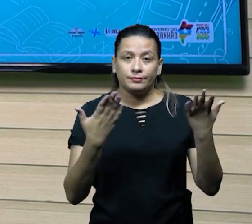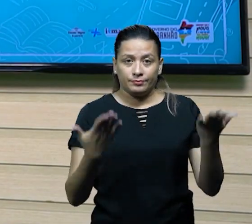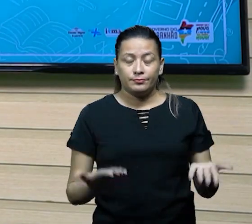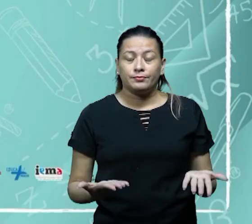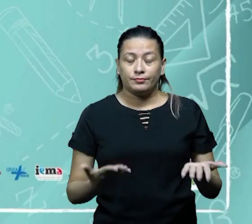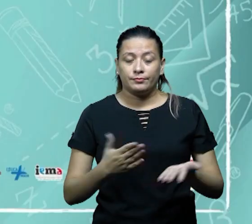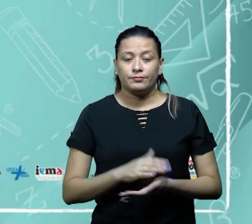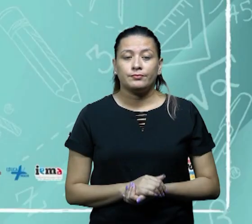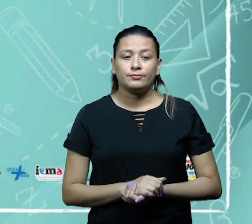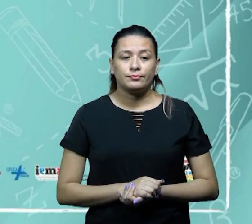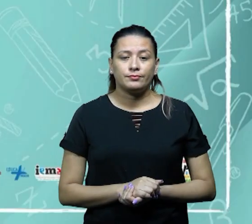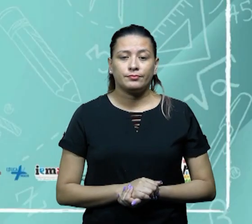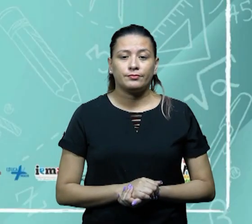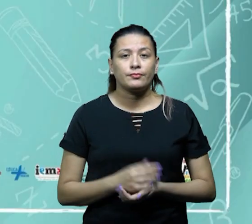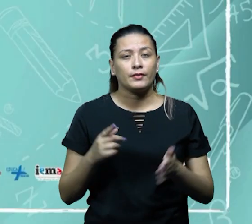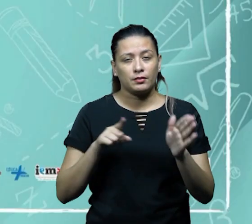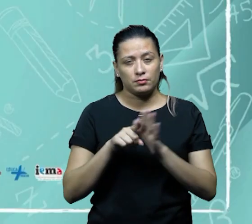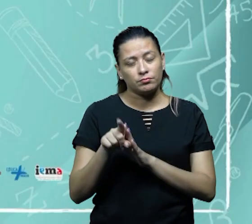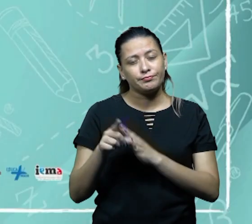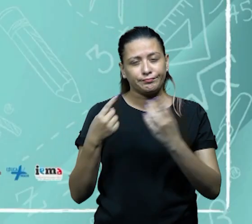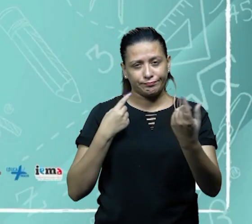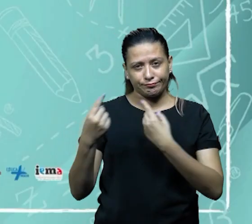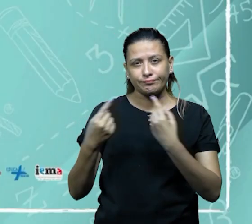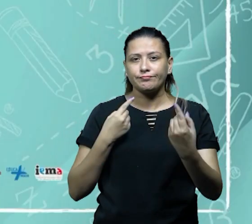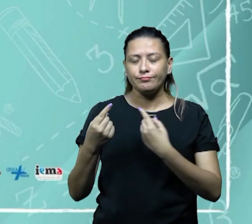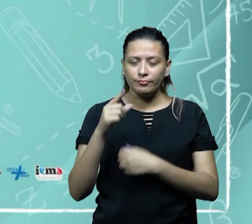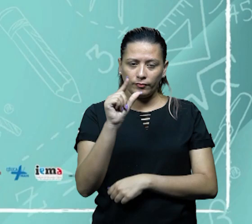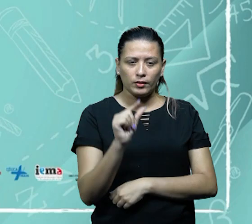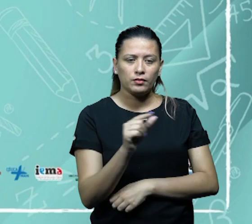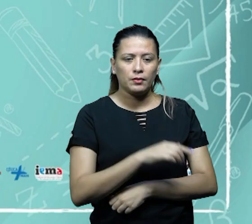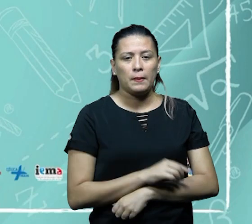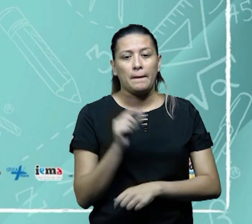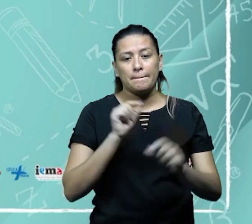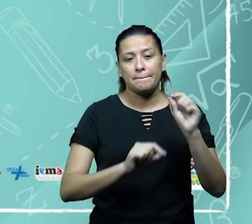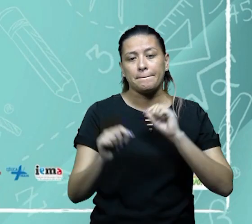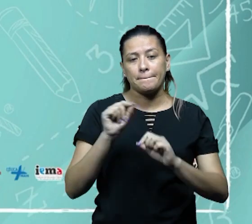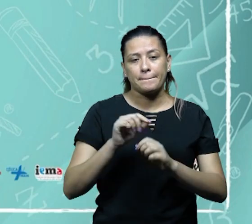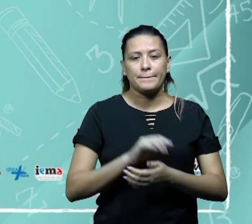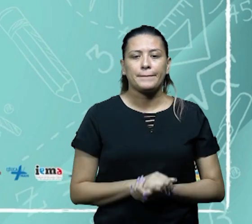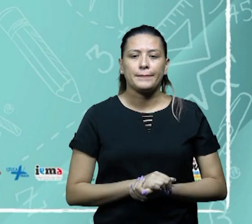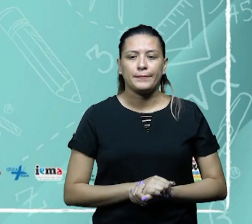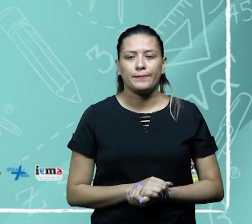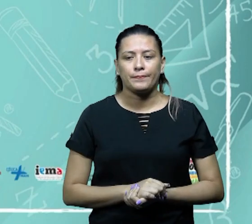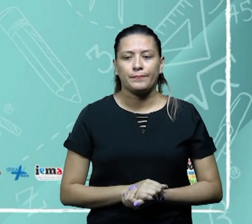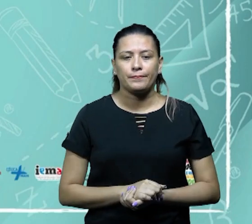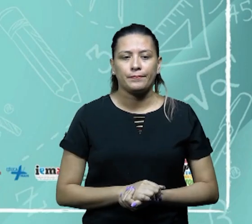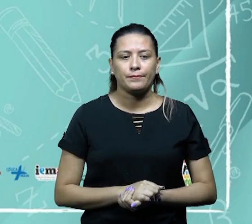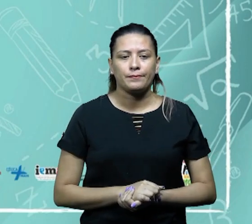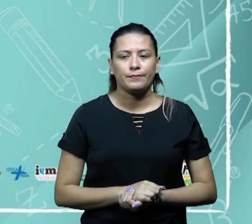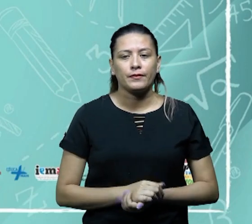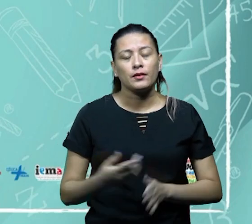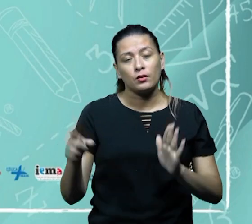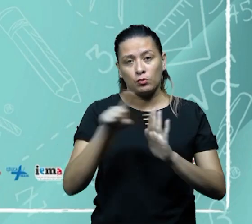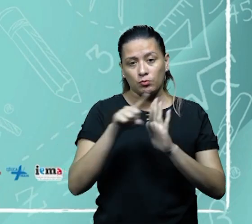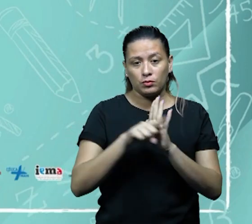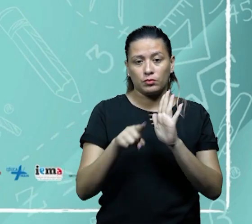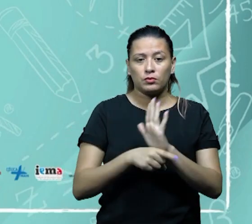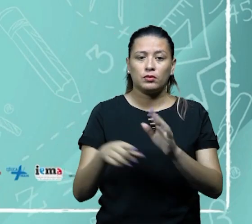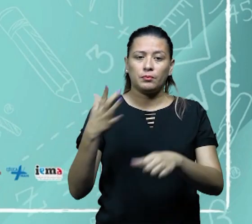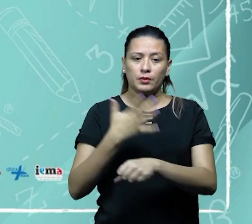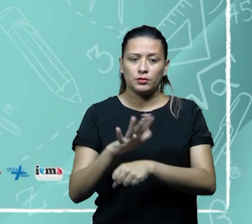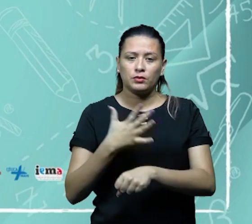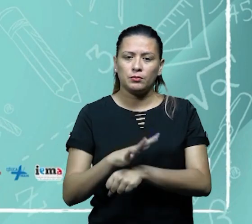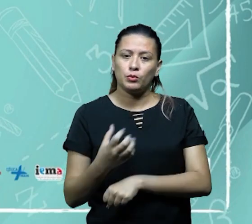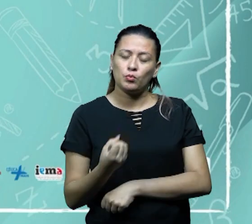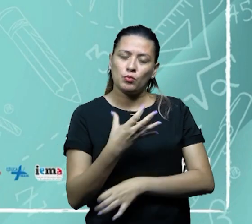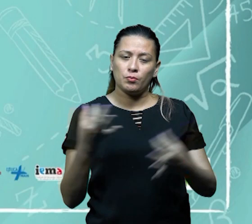além disso. E aí eu trago uma questão, que é para a gente discutir um pouquinho, que é exatamente saber aqui. Que benefícios podem trazer